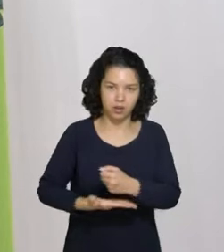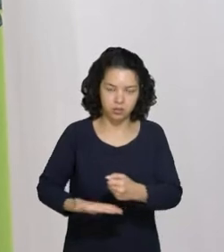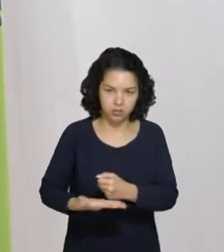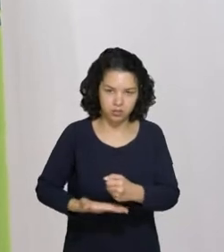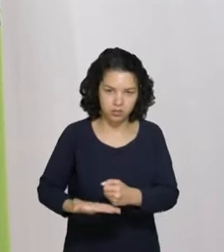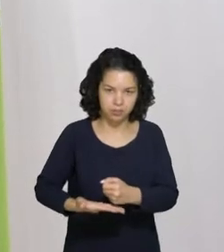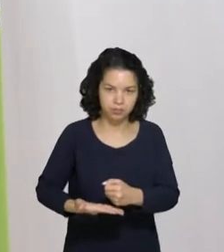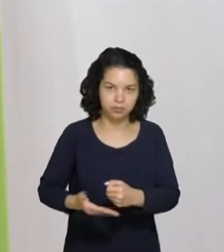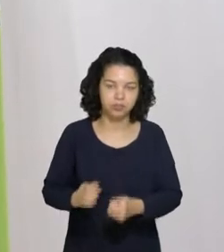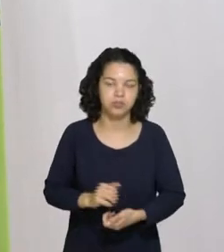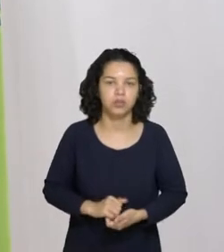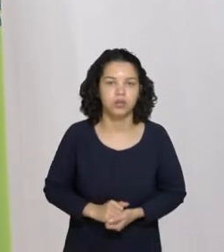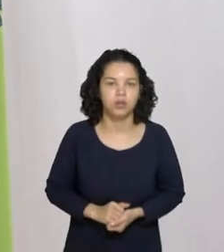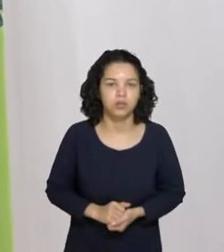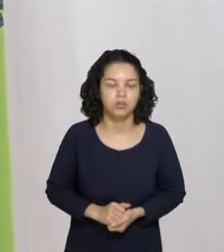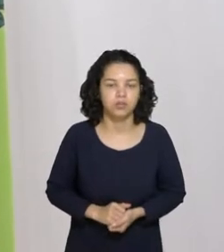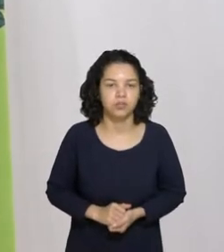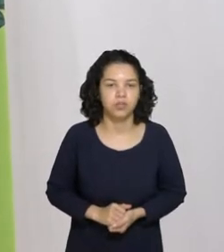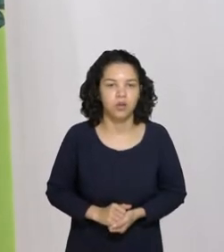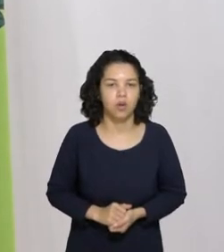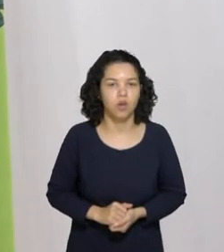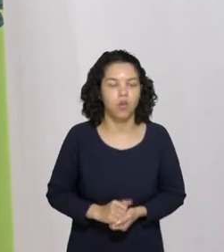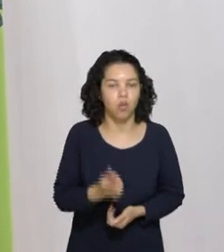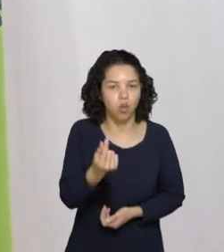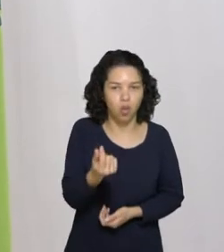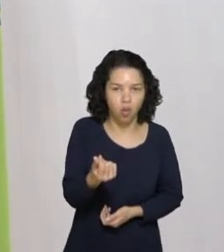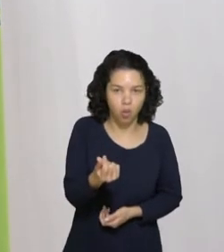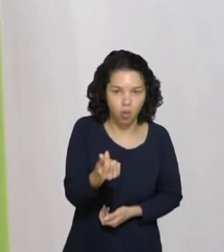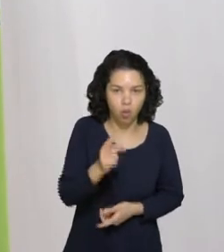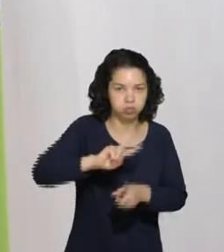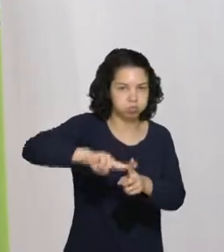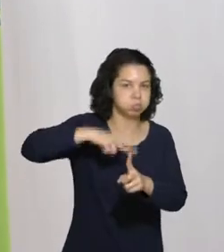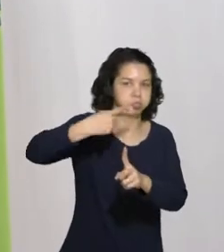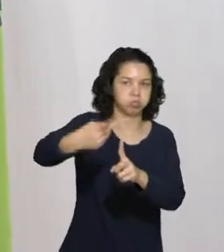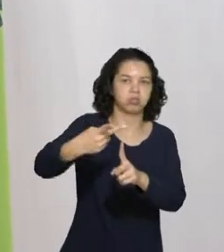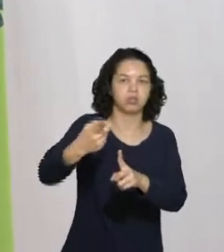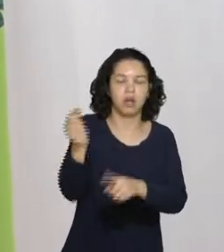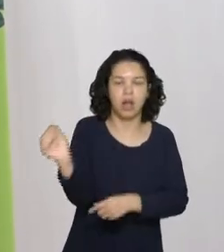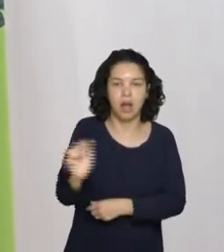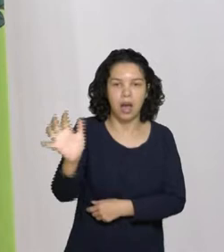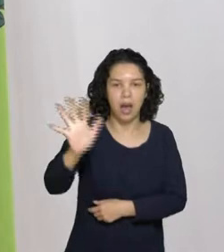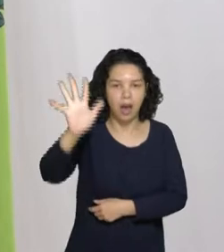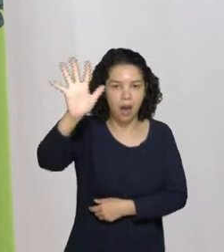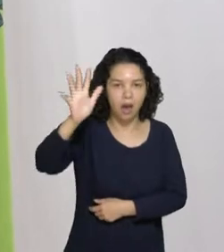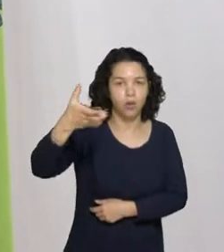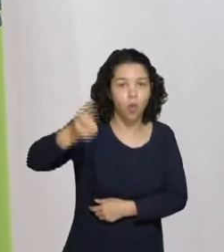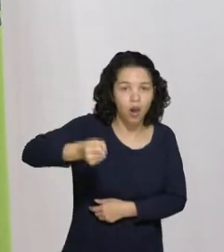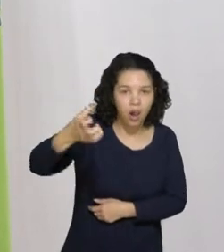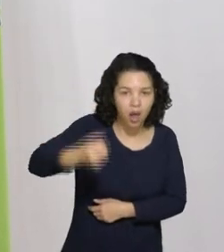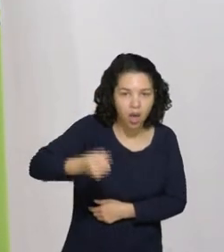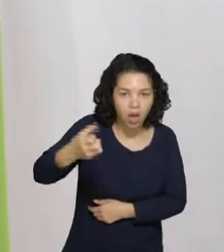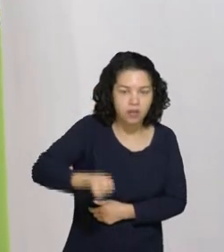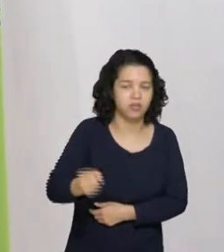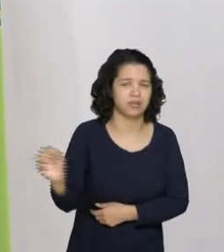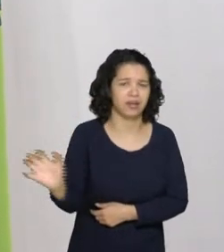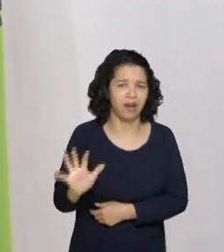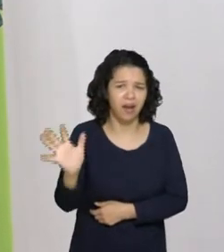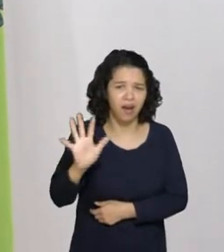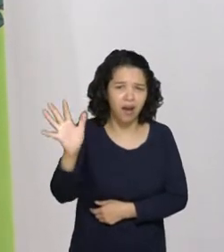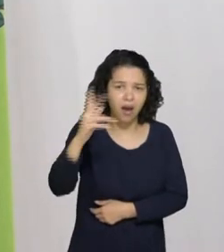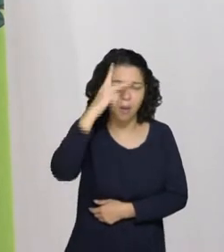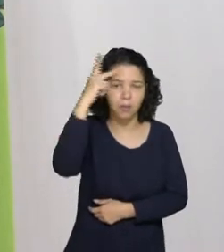empurra o leite para cima e faz com que o produto fique mais caro para a dona de